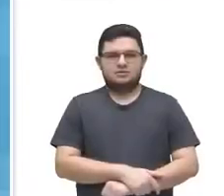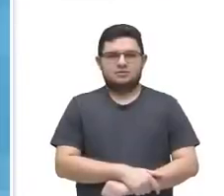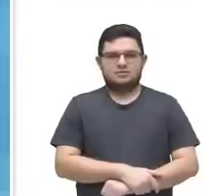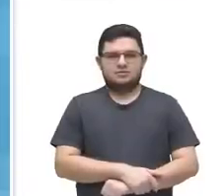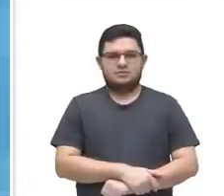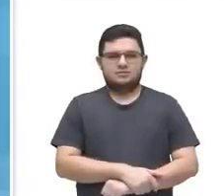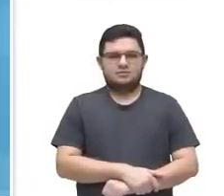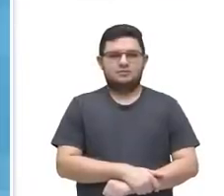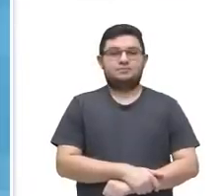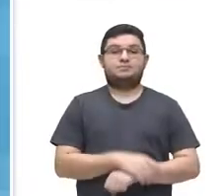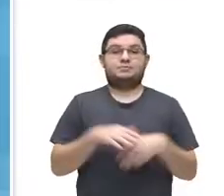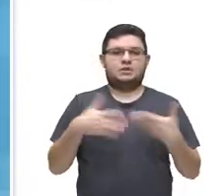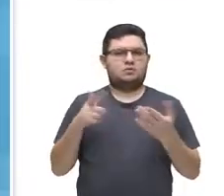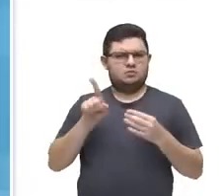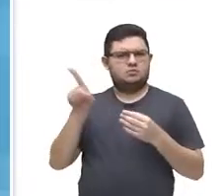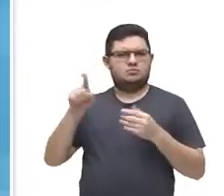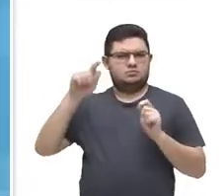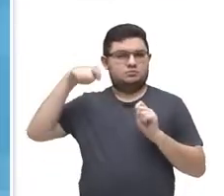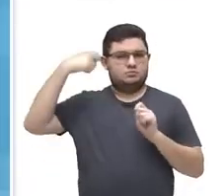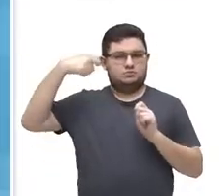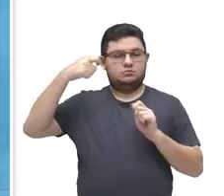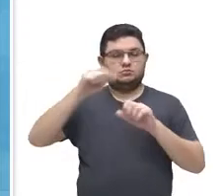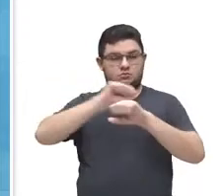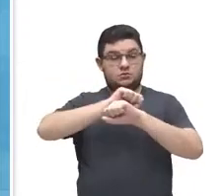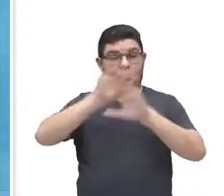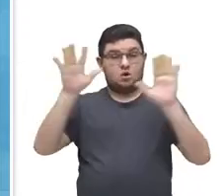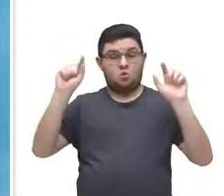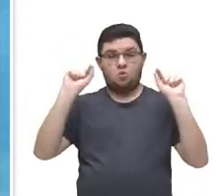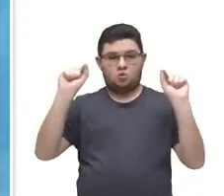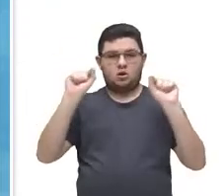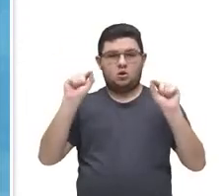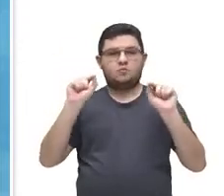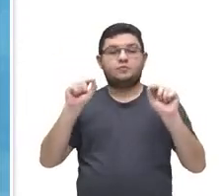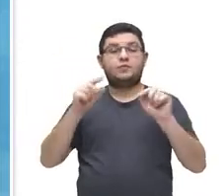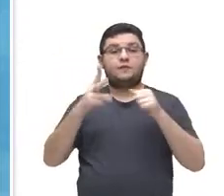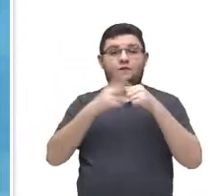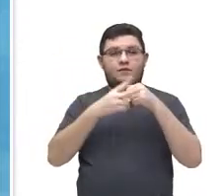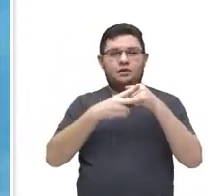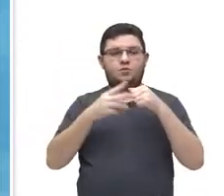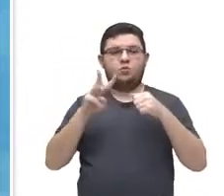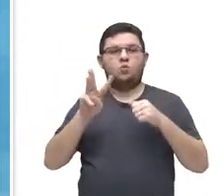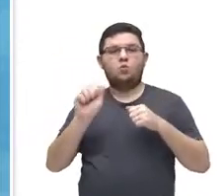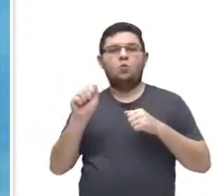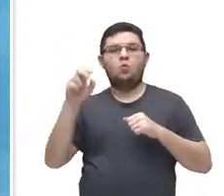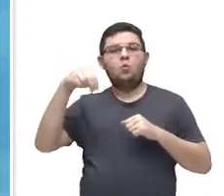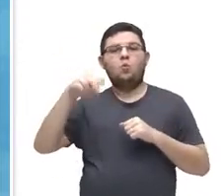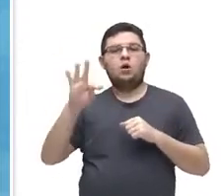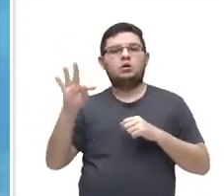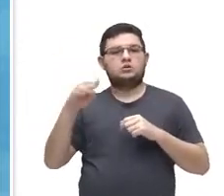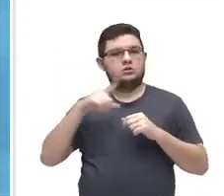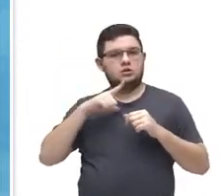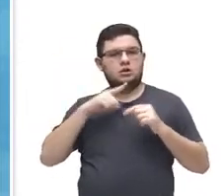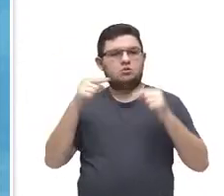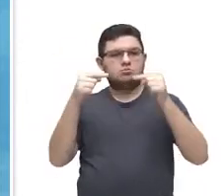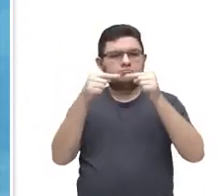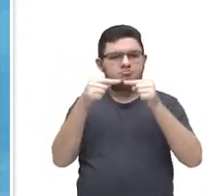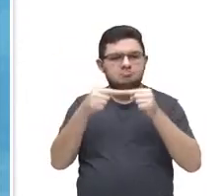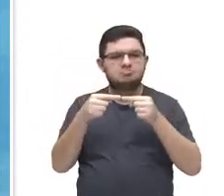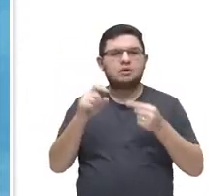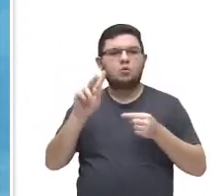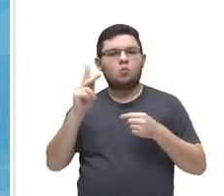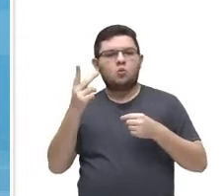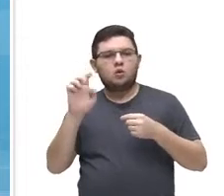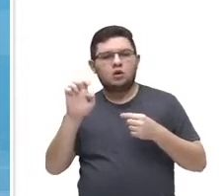Então, gente, nesse VT ficou bem claro ali que o verbo want, quando conjugado com he, she e it, ele foi acrescido de